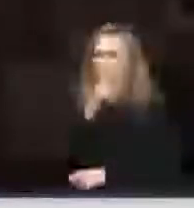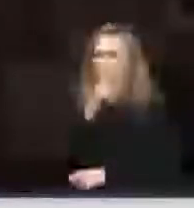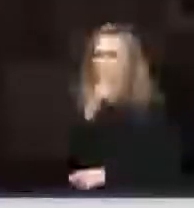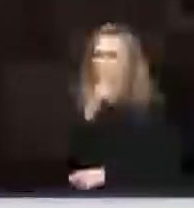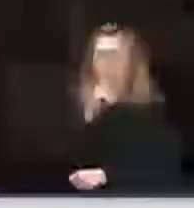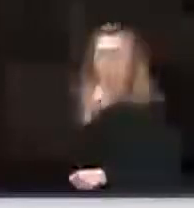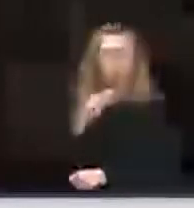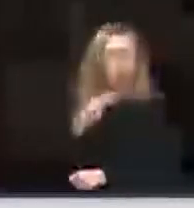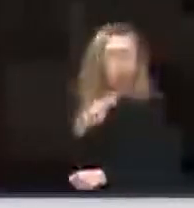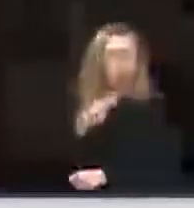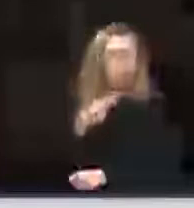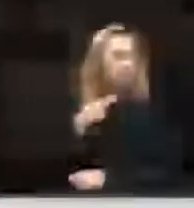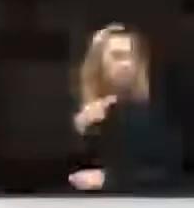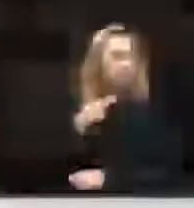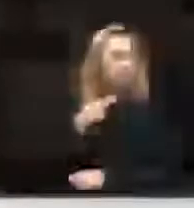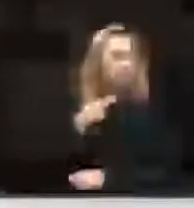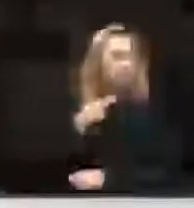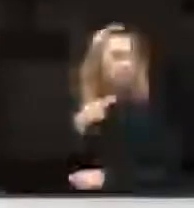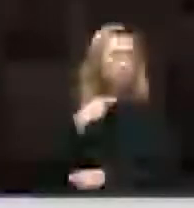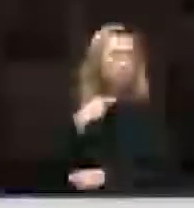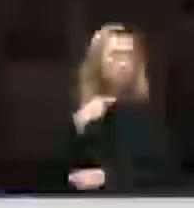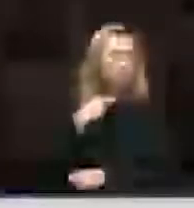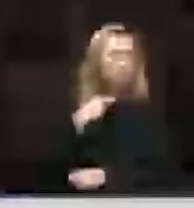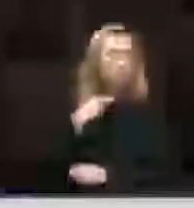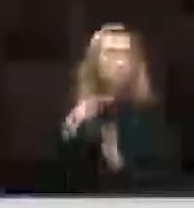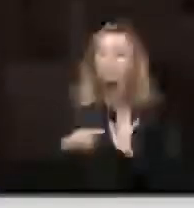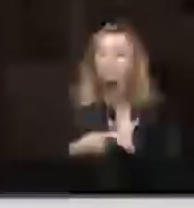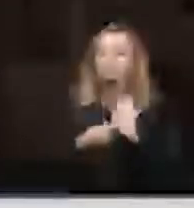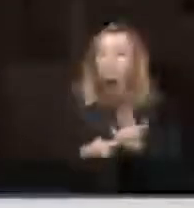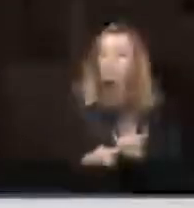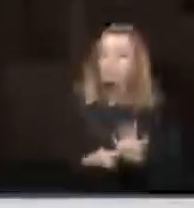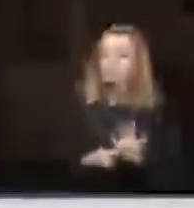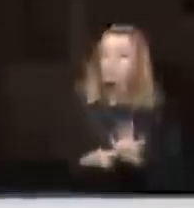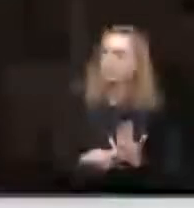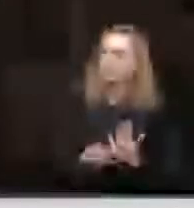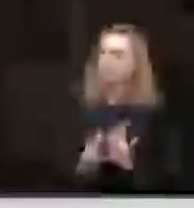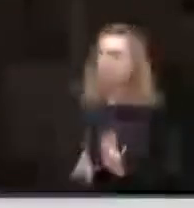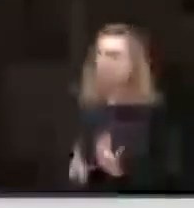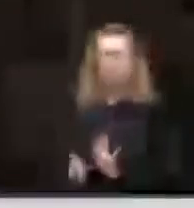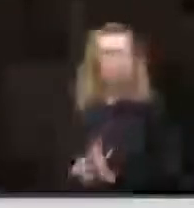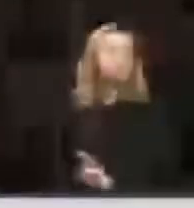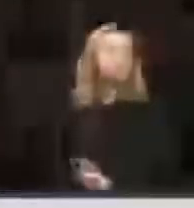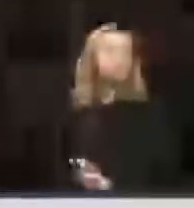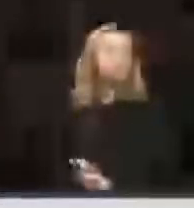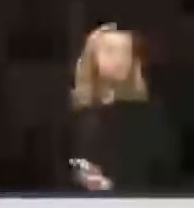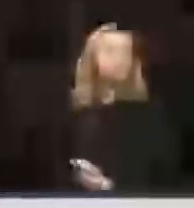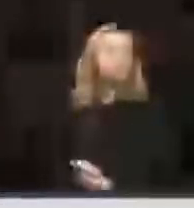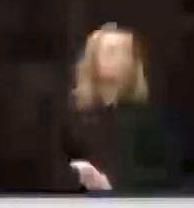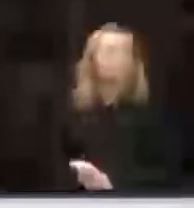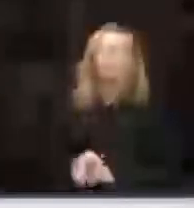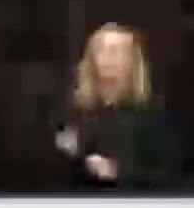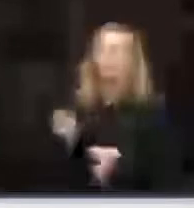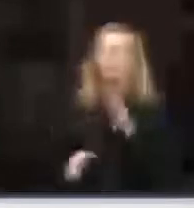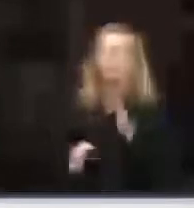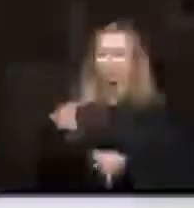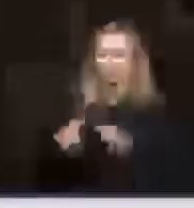não poderiam ser publicados pelo jornal. E a decisão judicial foi tomada.